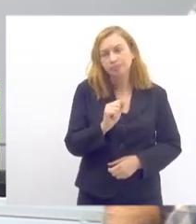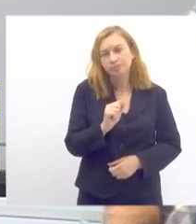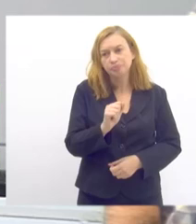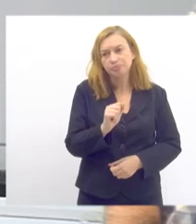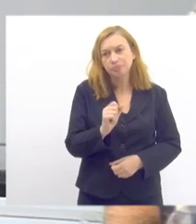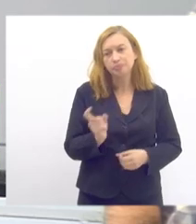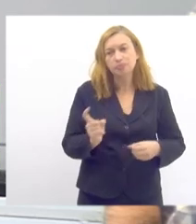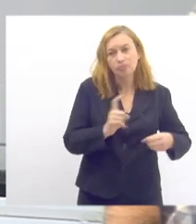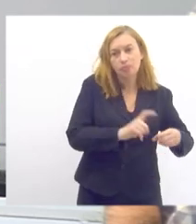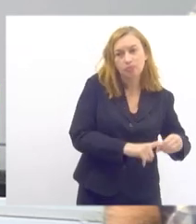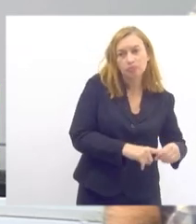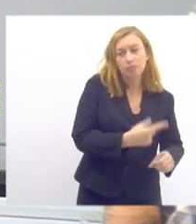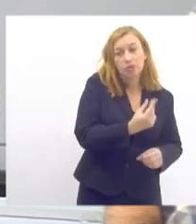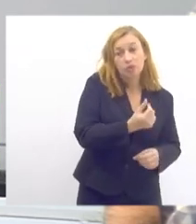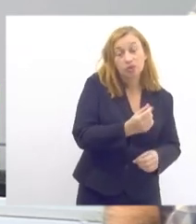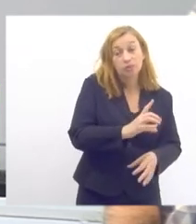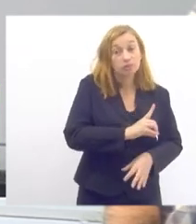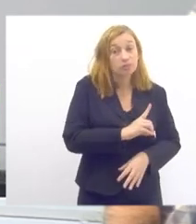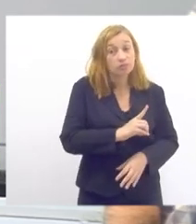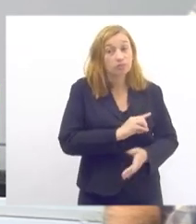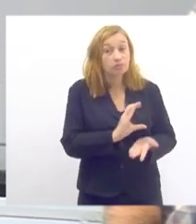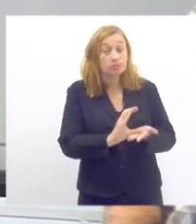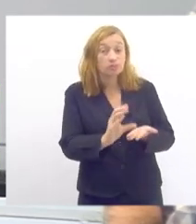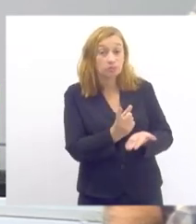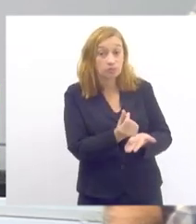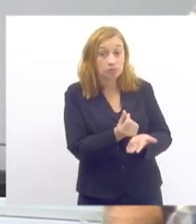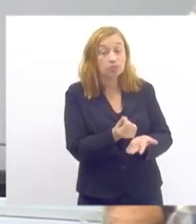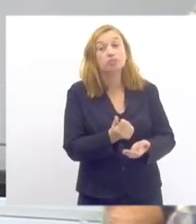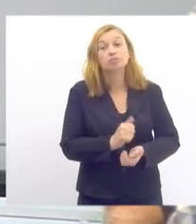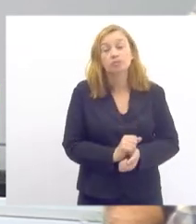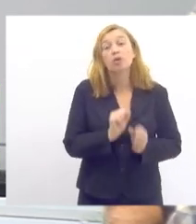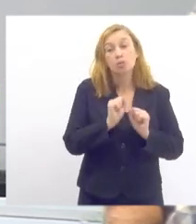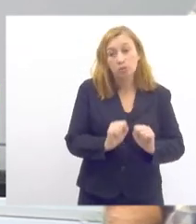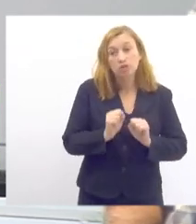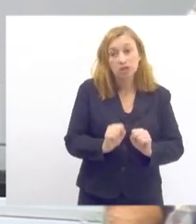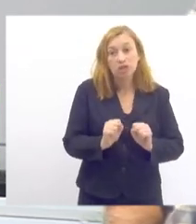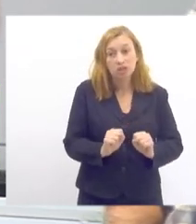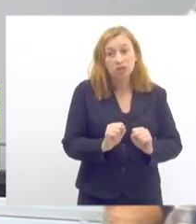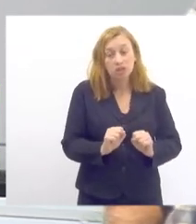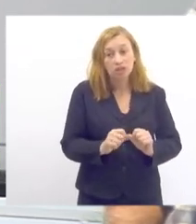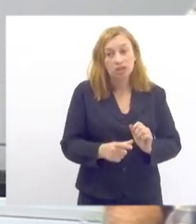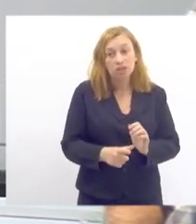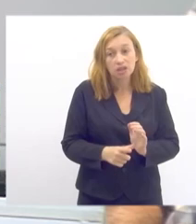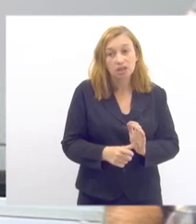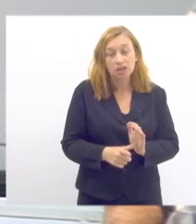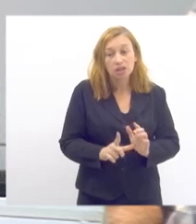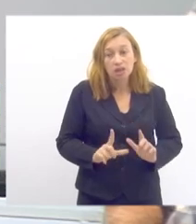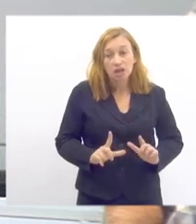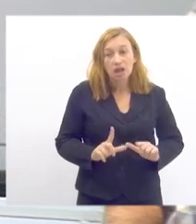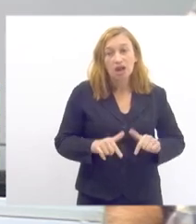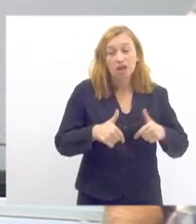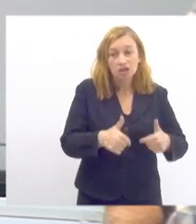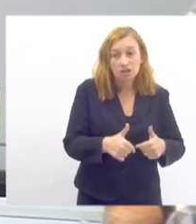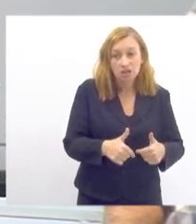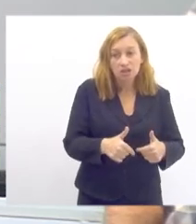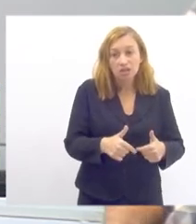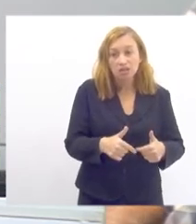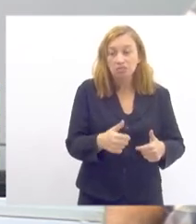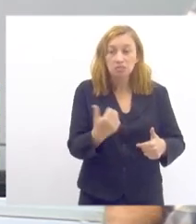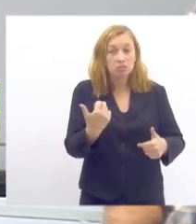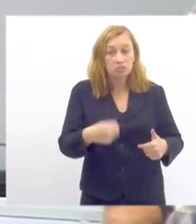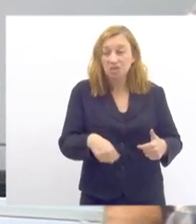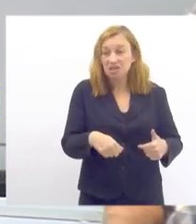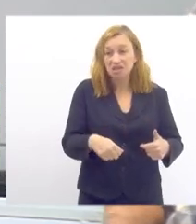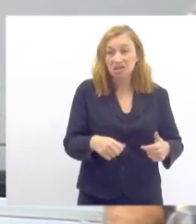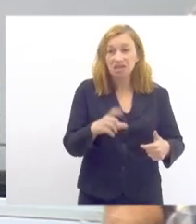as finanças do Detran com esse recurso, a gente poderia antecipar sem a questão da DRE. Isso é uma ideia que me surgiu aqui.